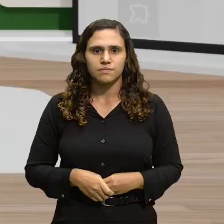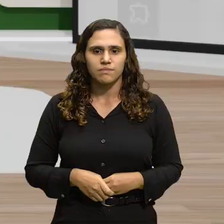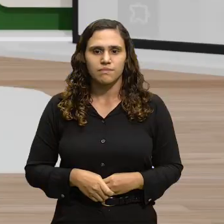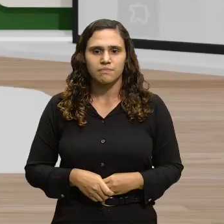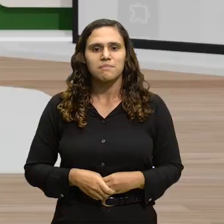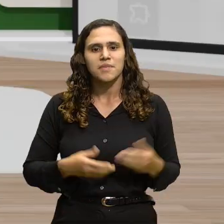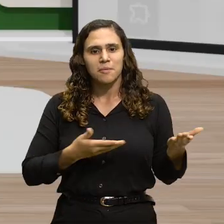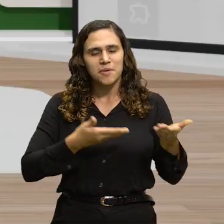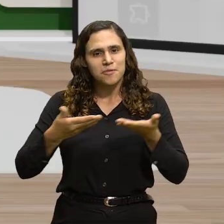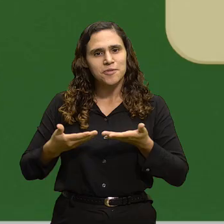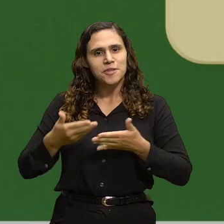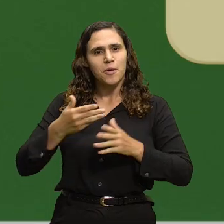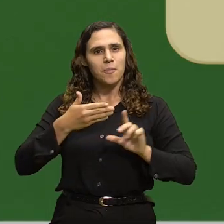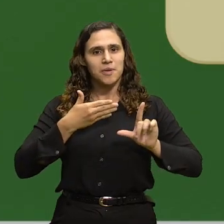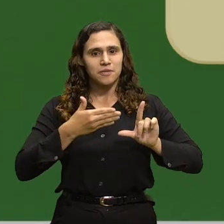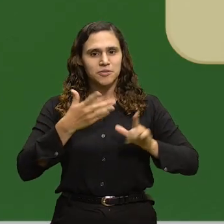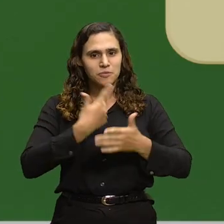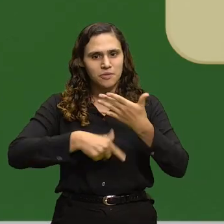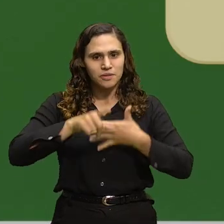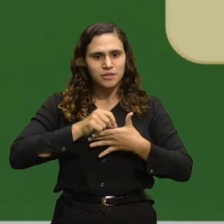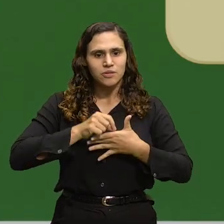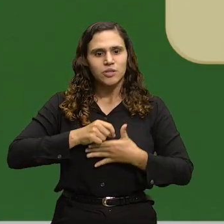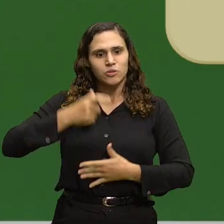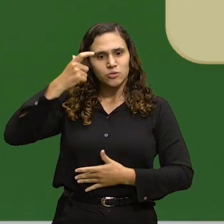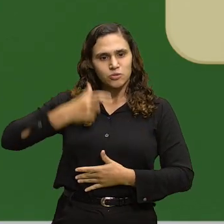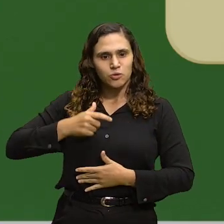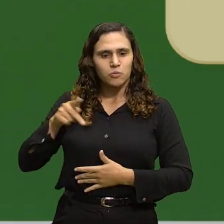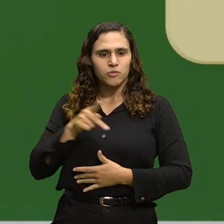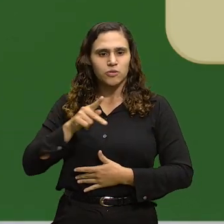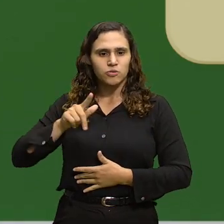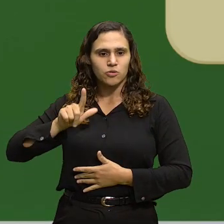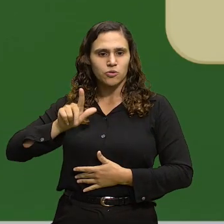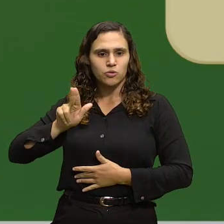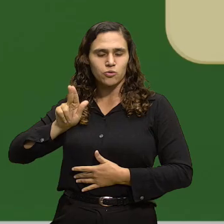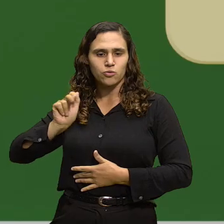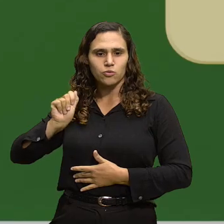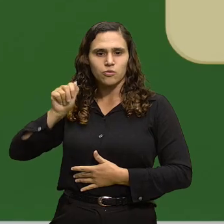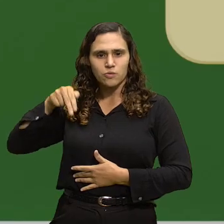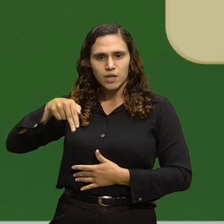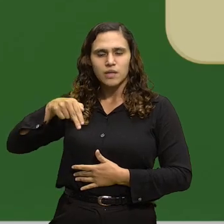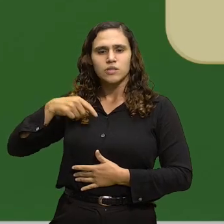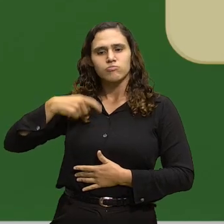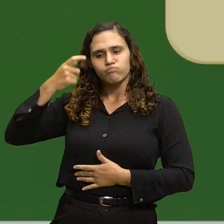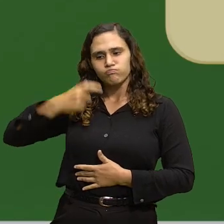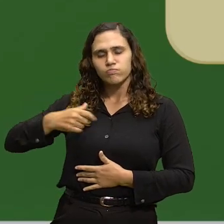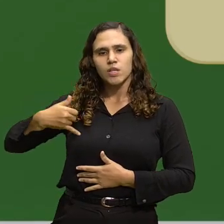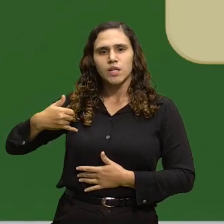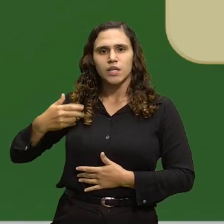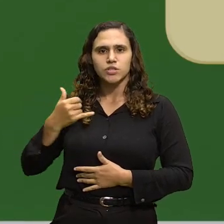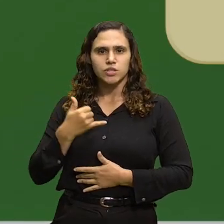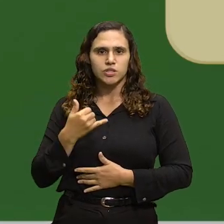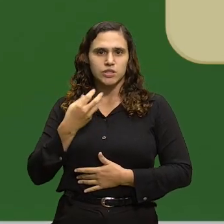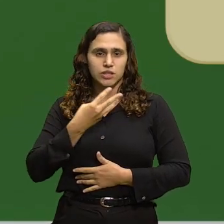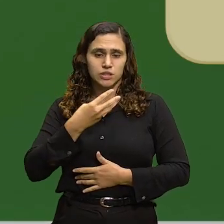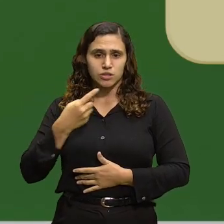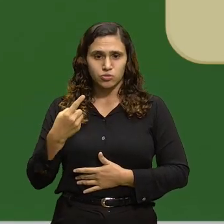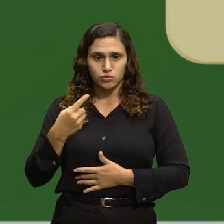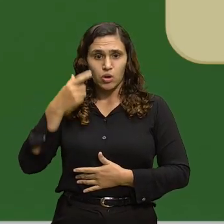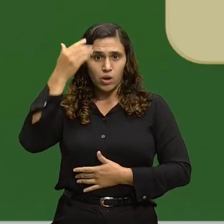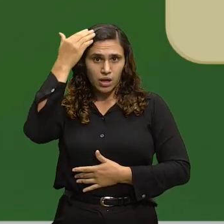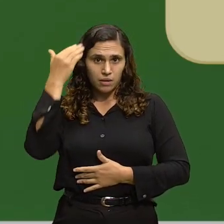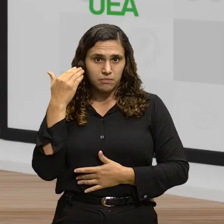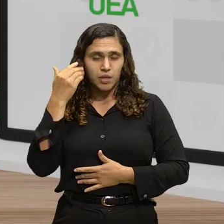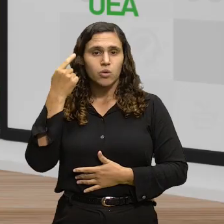Sejam bem-vindos ao Preveste UEA. Sou o professor Luan House, de Física. Sou um homem de 31 anos, tenho cabelos e olhos pretos e